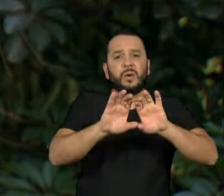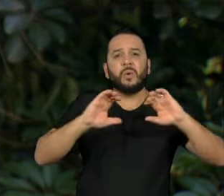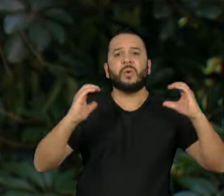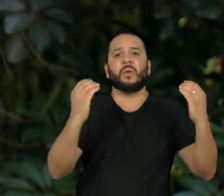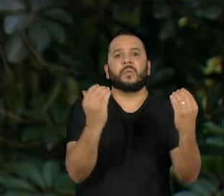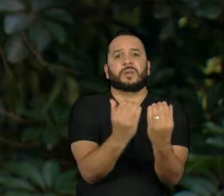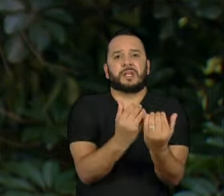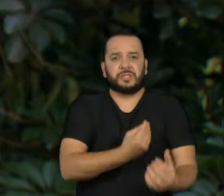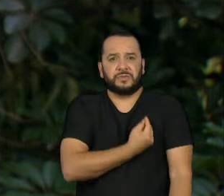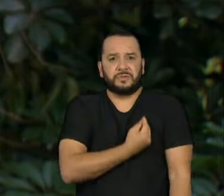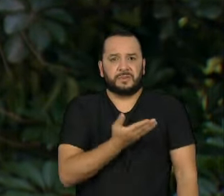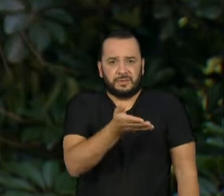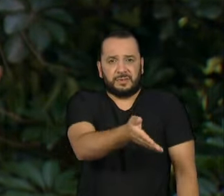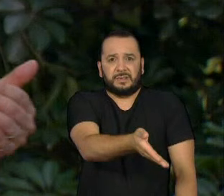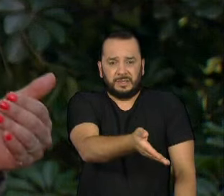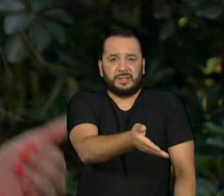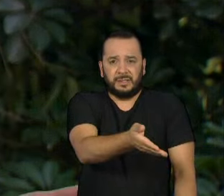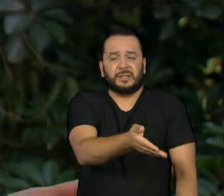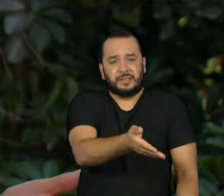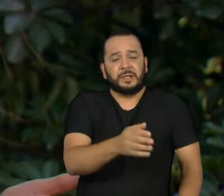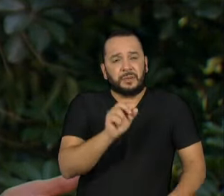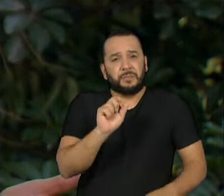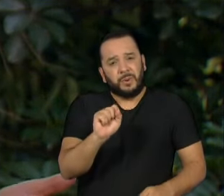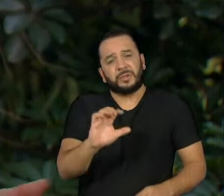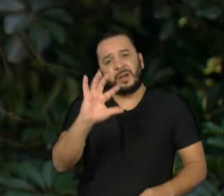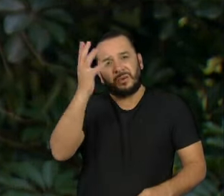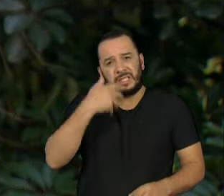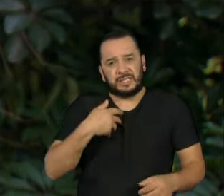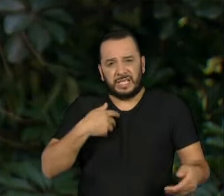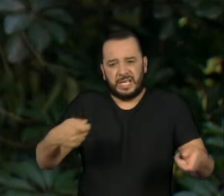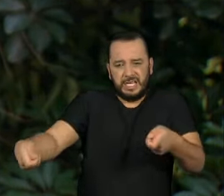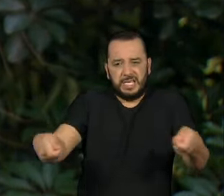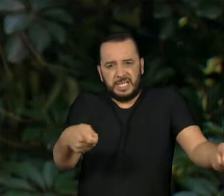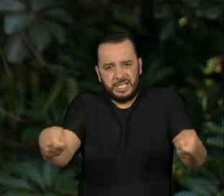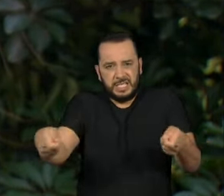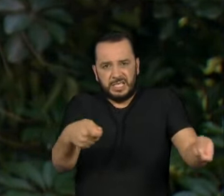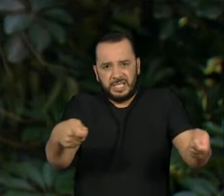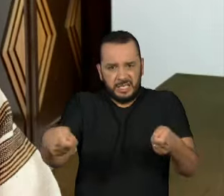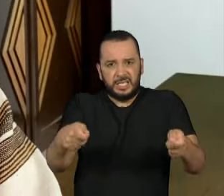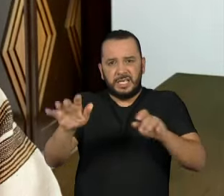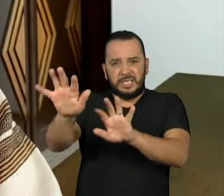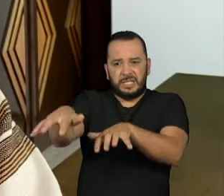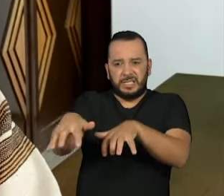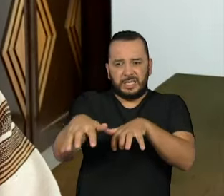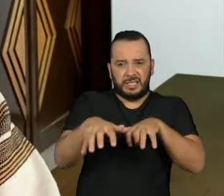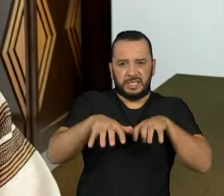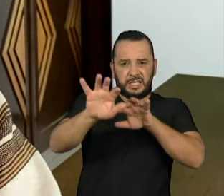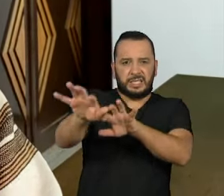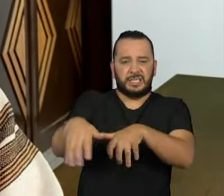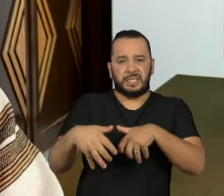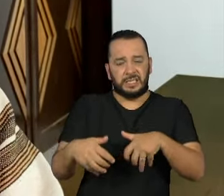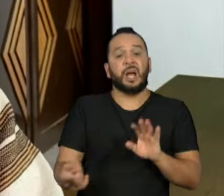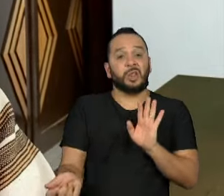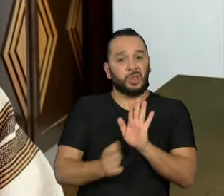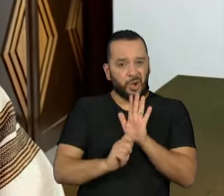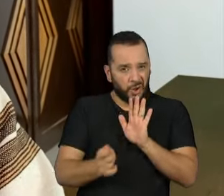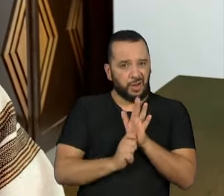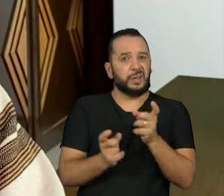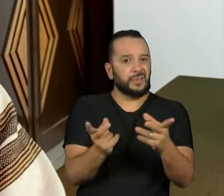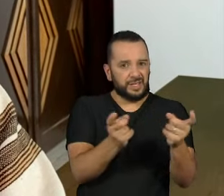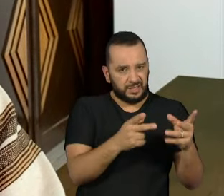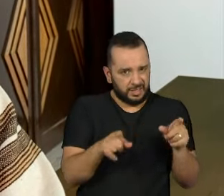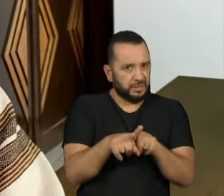com a expansão, por exemplo, do garimpo ilegal e do tráfico de drogas. A gente conhece também